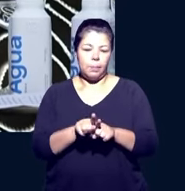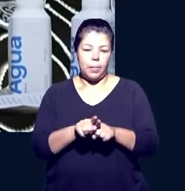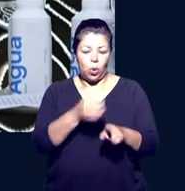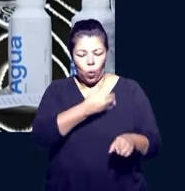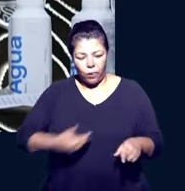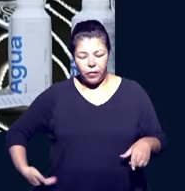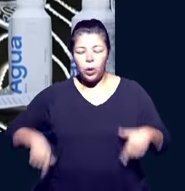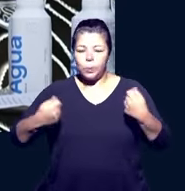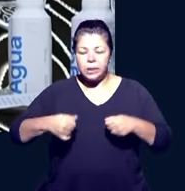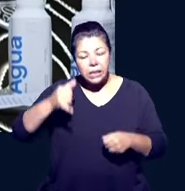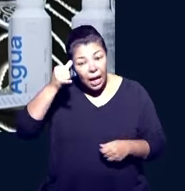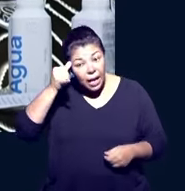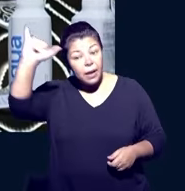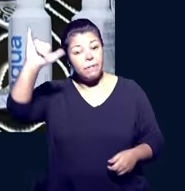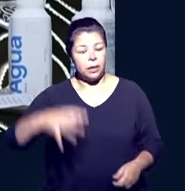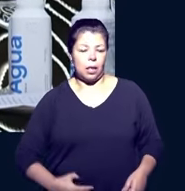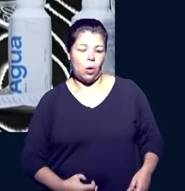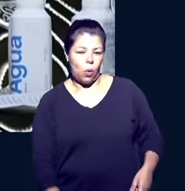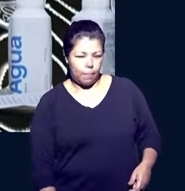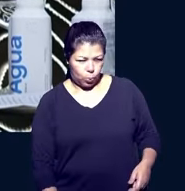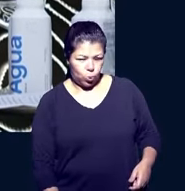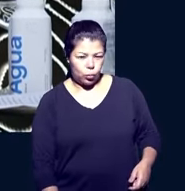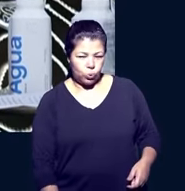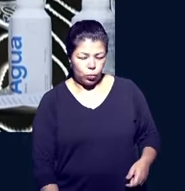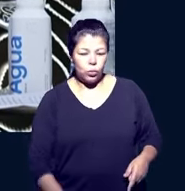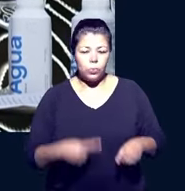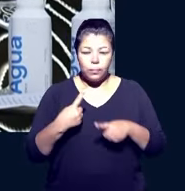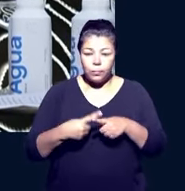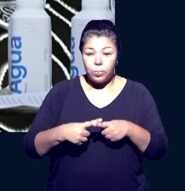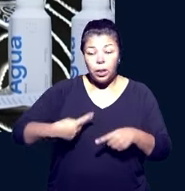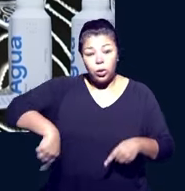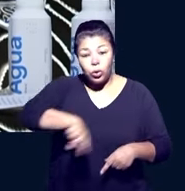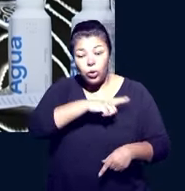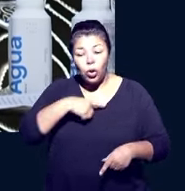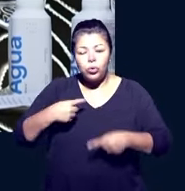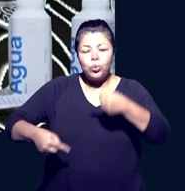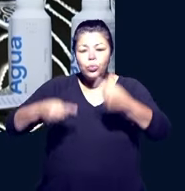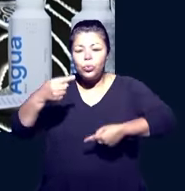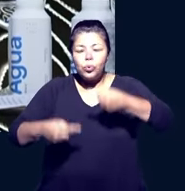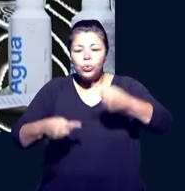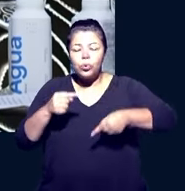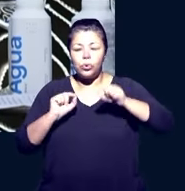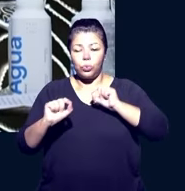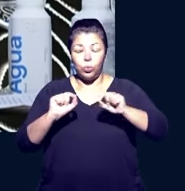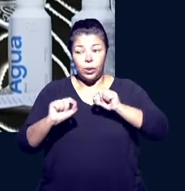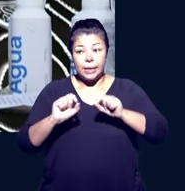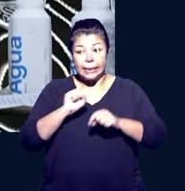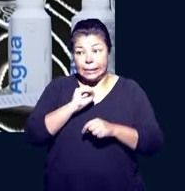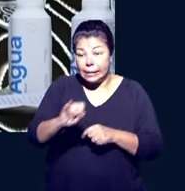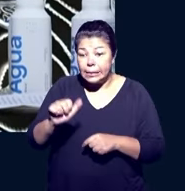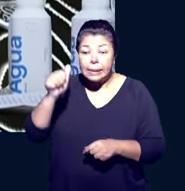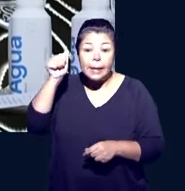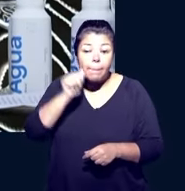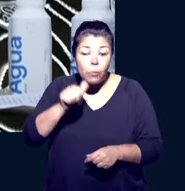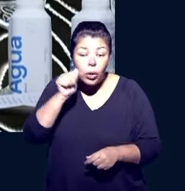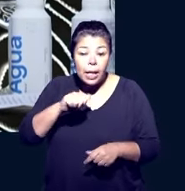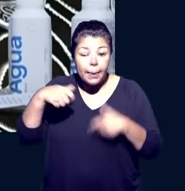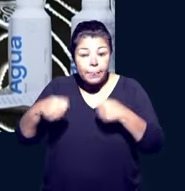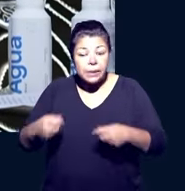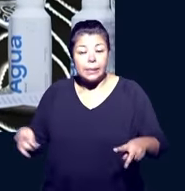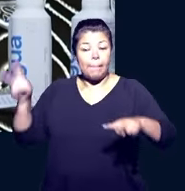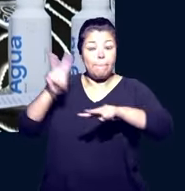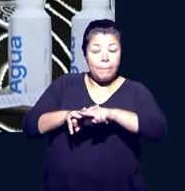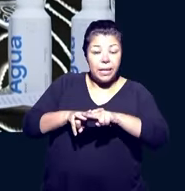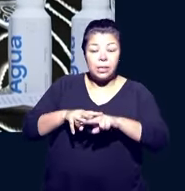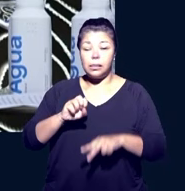para evitar que ele aconteça o que nós estamos discutindo é se a gente acha que a mulher deve ou não ser presa por